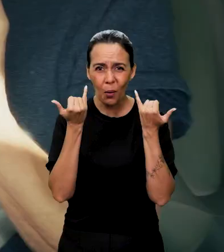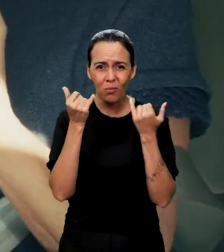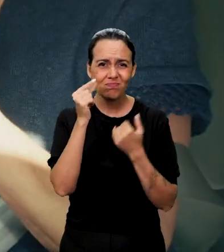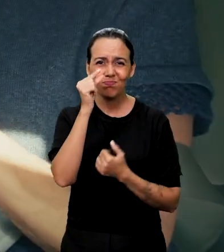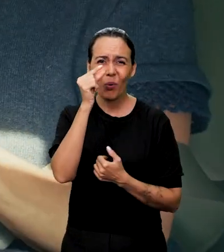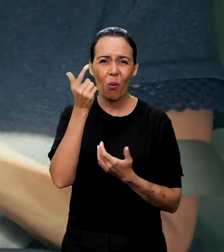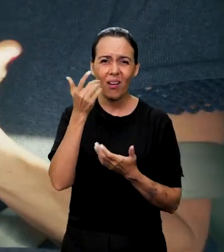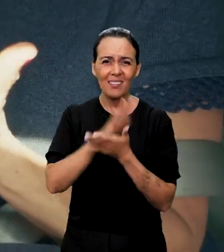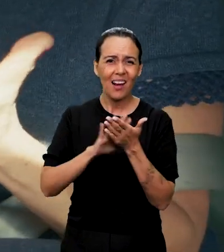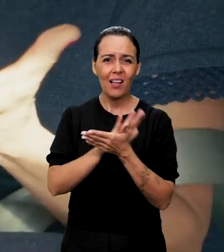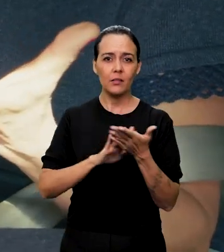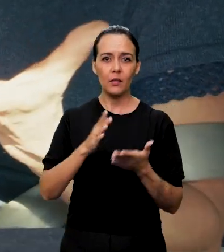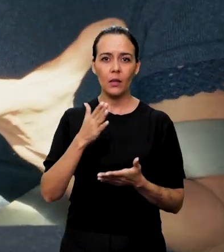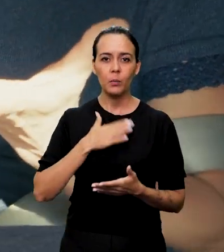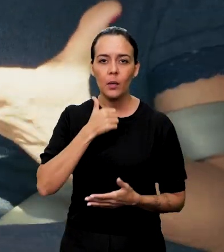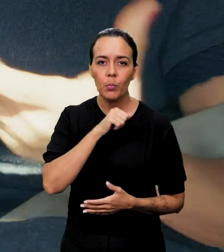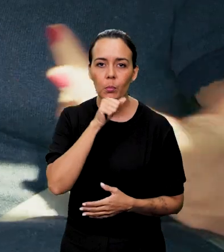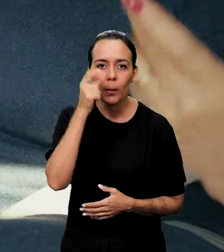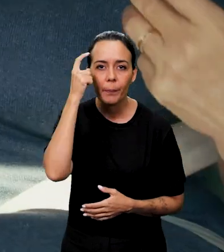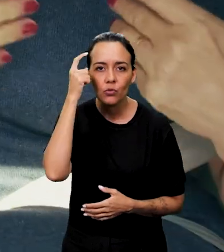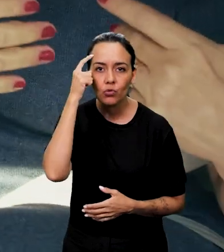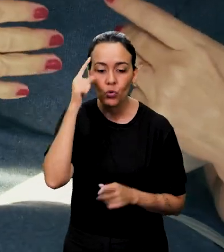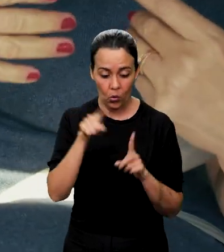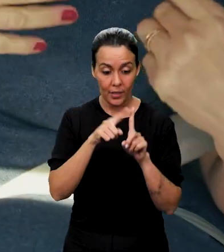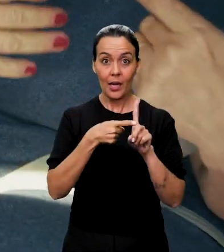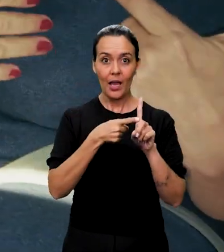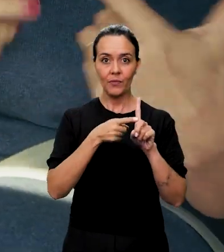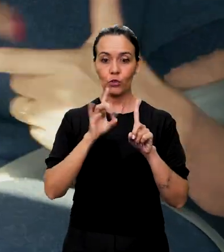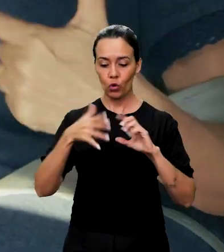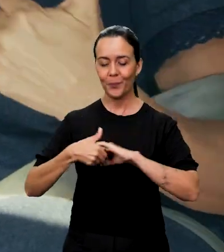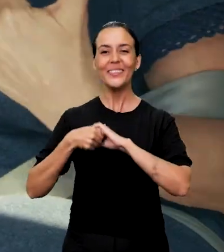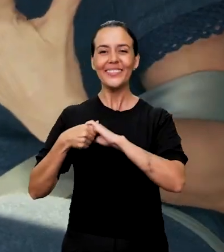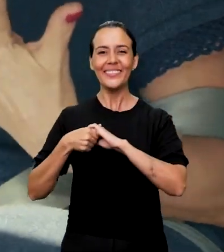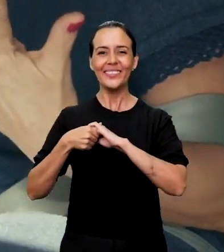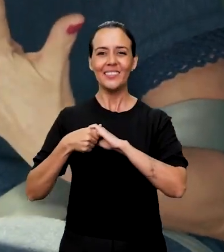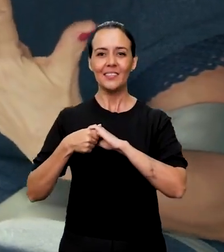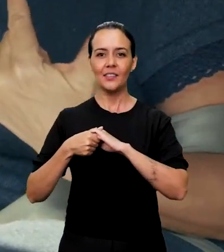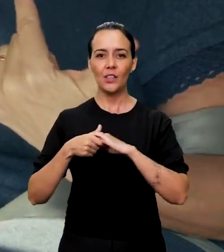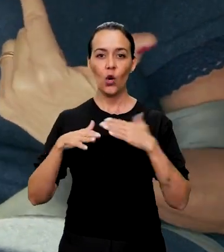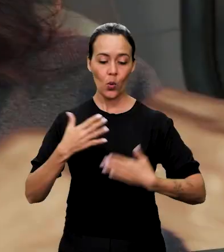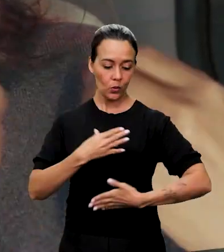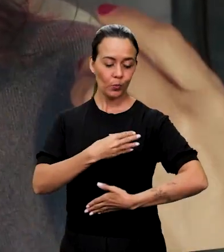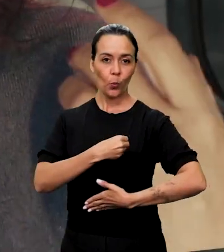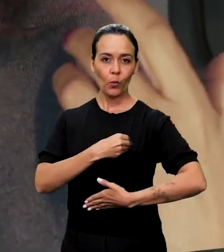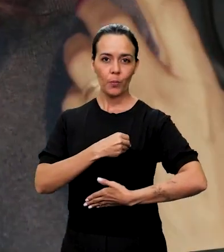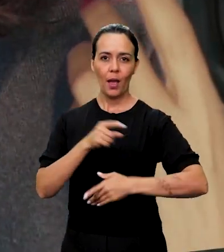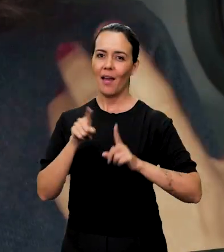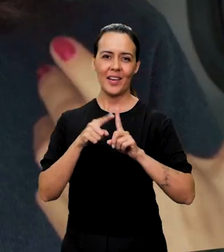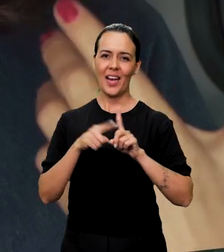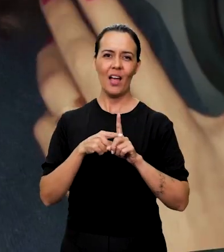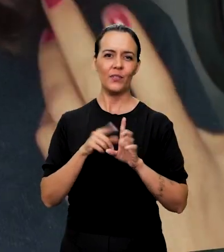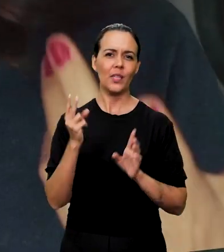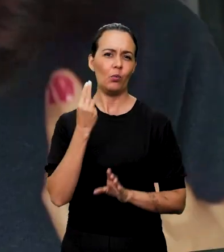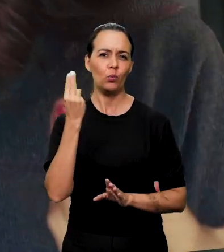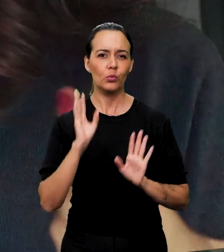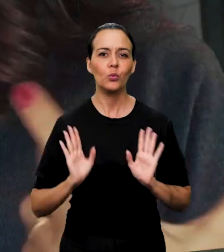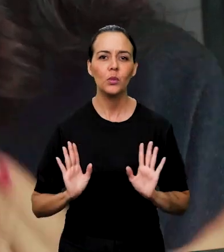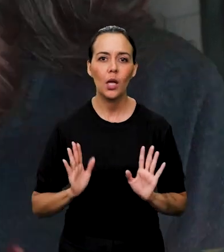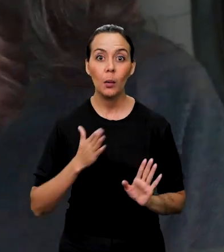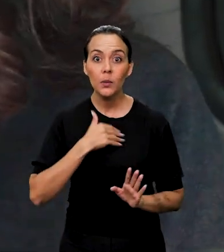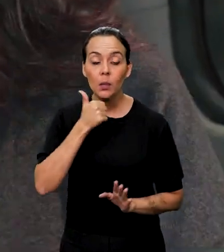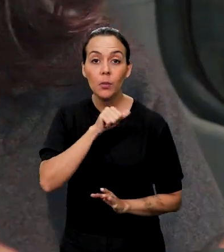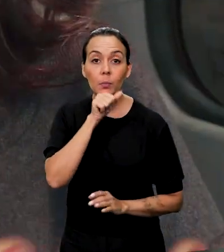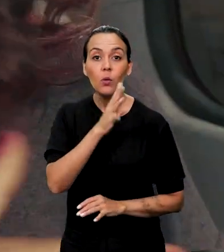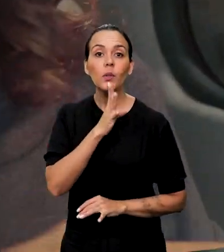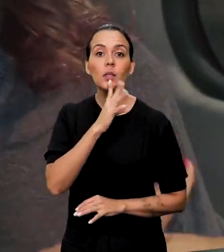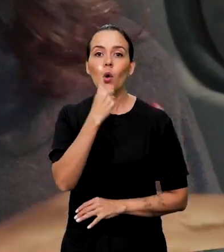que da mão engravidava. Imagina. Exato. Ela achava que quando ela estava amamentando, ela não engravidava. A minha mãe, que só conheceu um homem na vida, meu